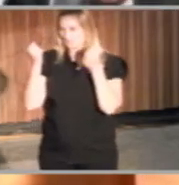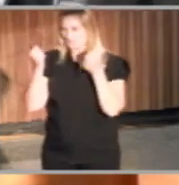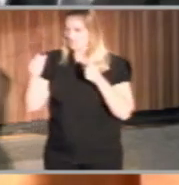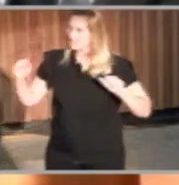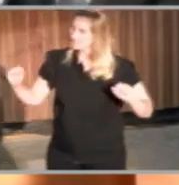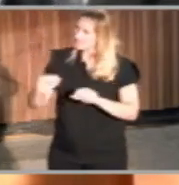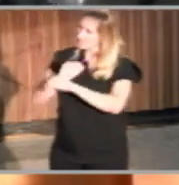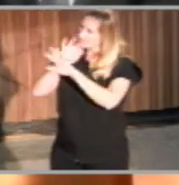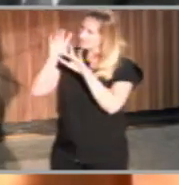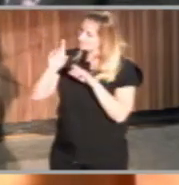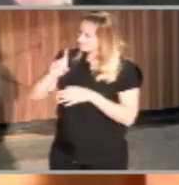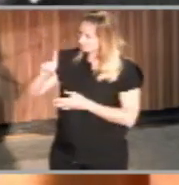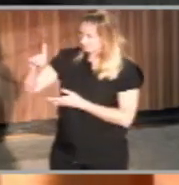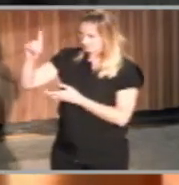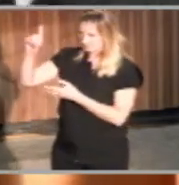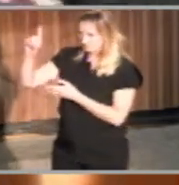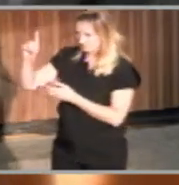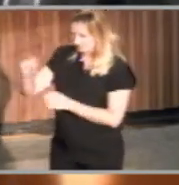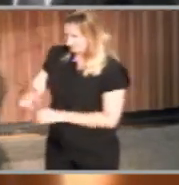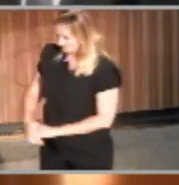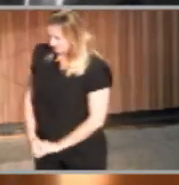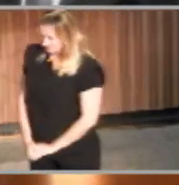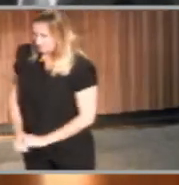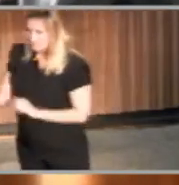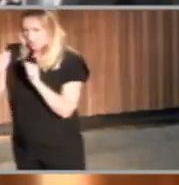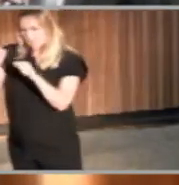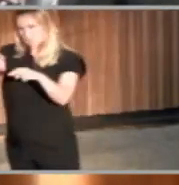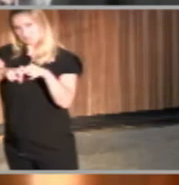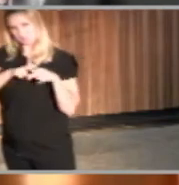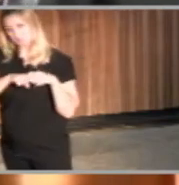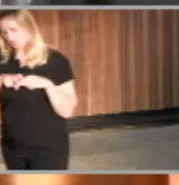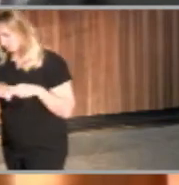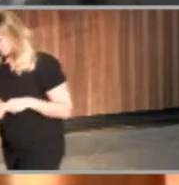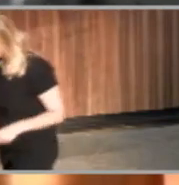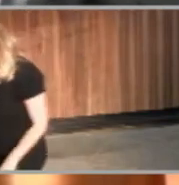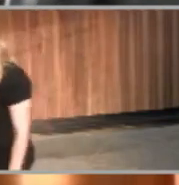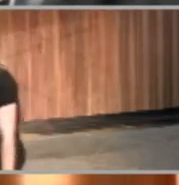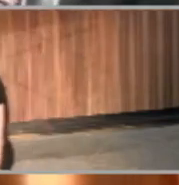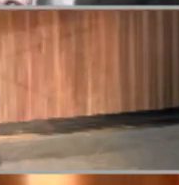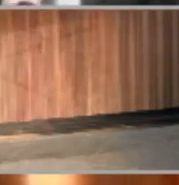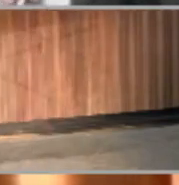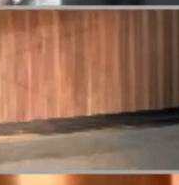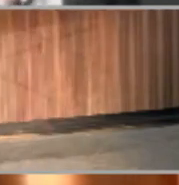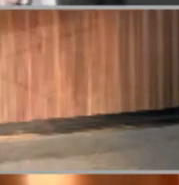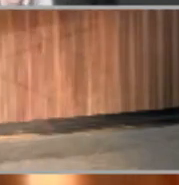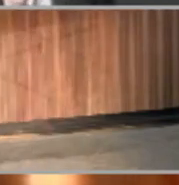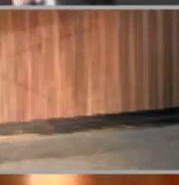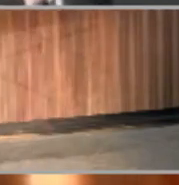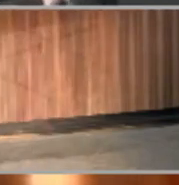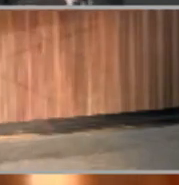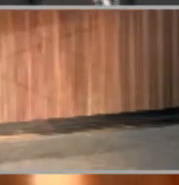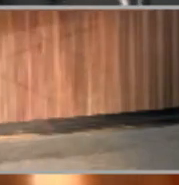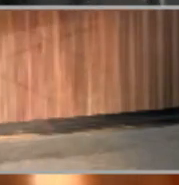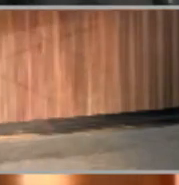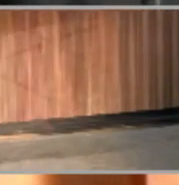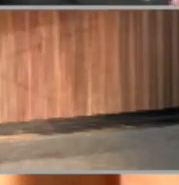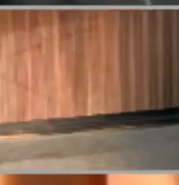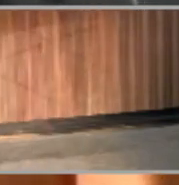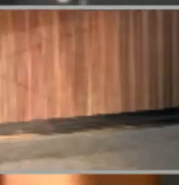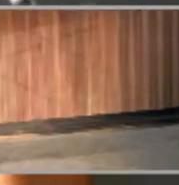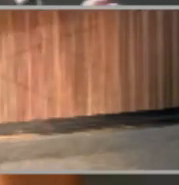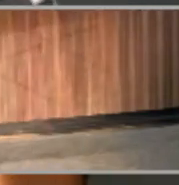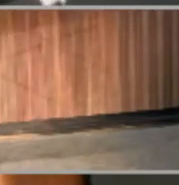glória seja dada ao nome de Jesus. Você pode sentar-se, querido. Eu estava pensando aqui, né,